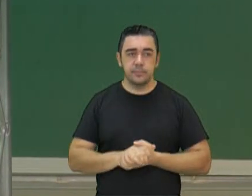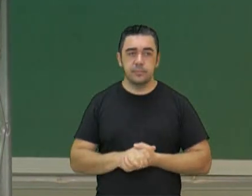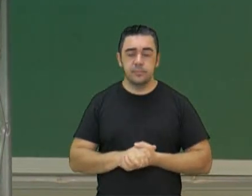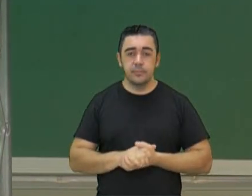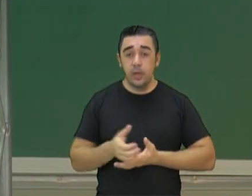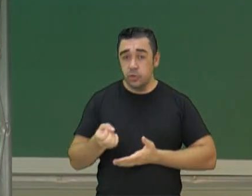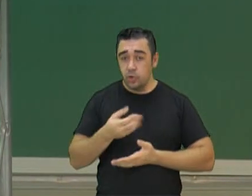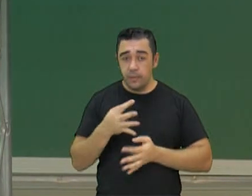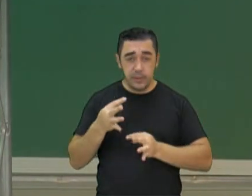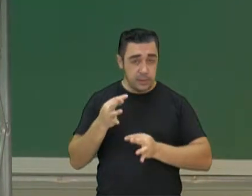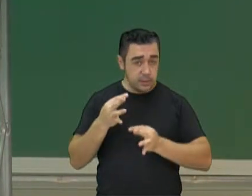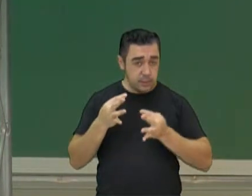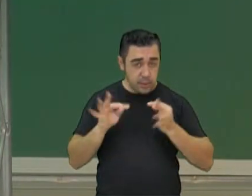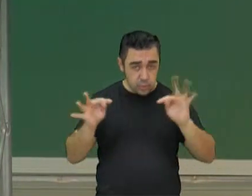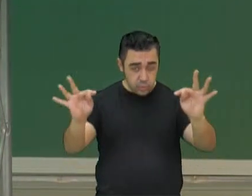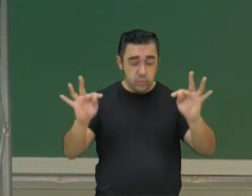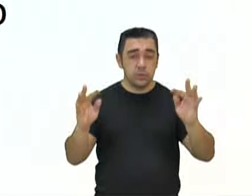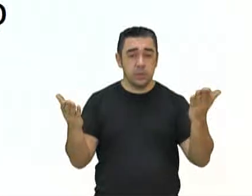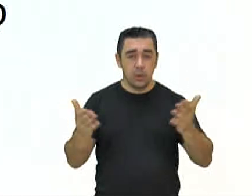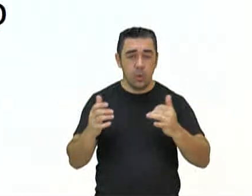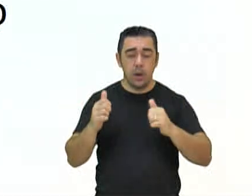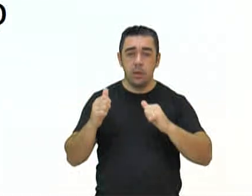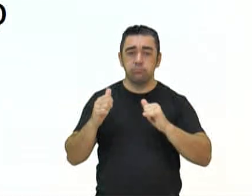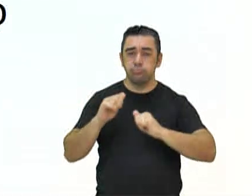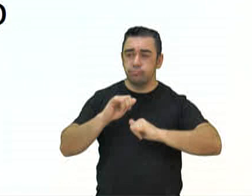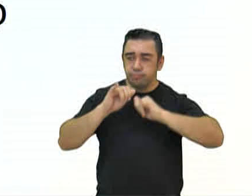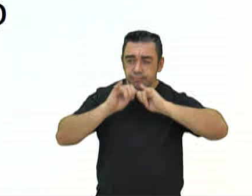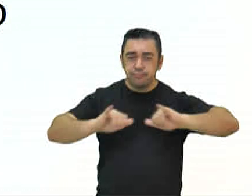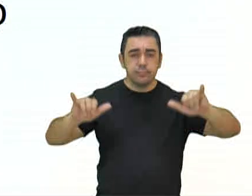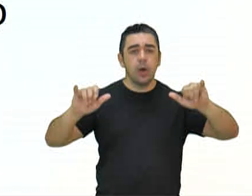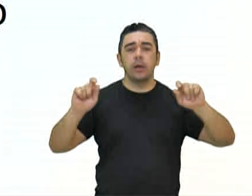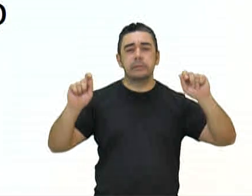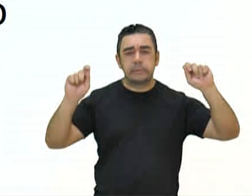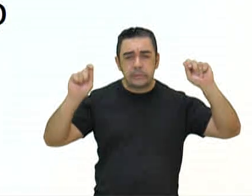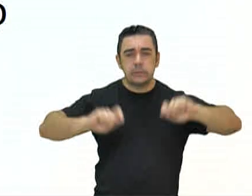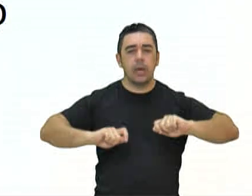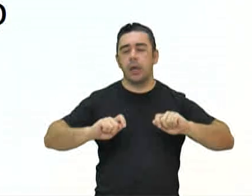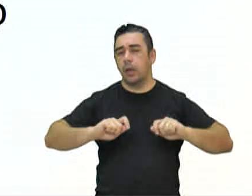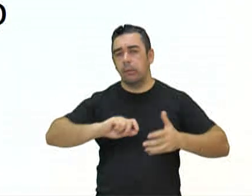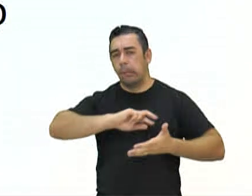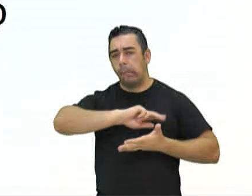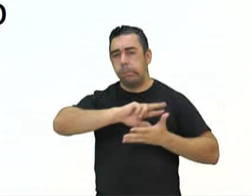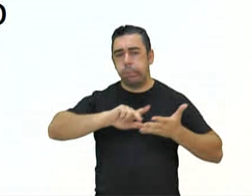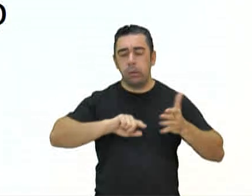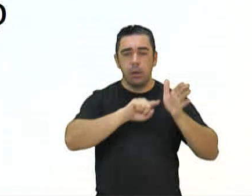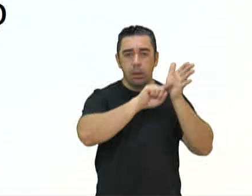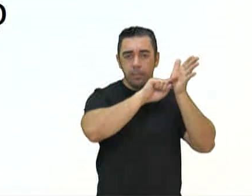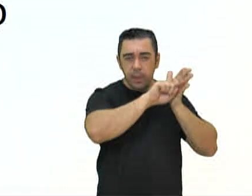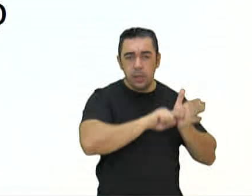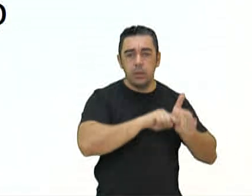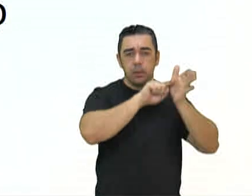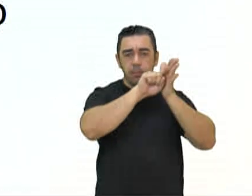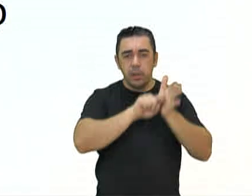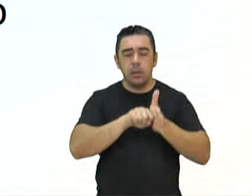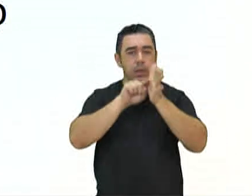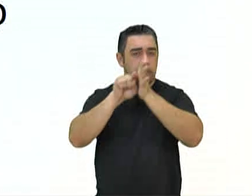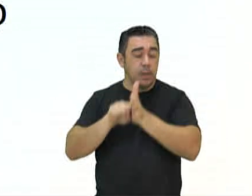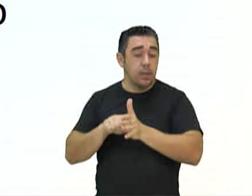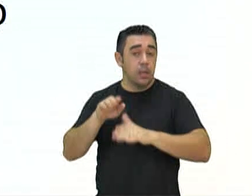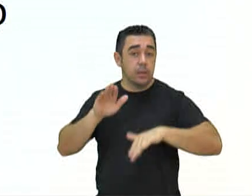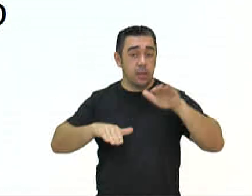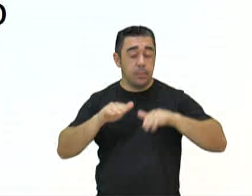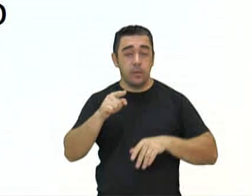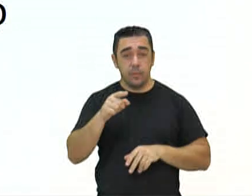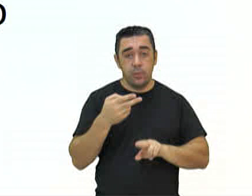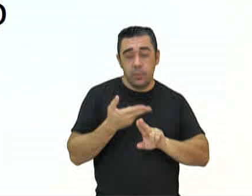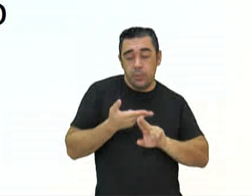essa nova tecnologia de informação oferece possibilidades quase infinitas de pesquisa. Dependendo de como é